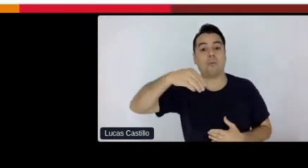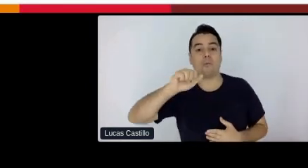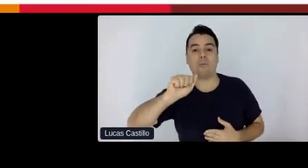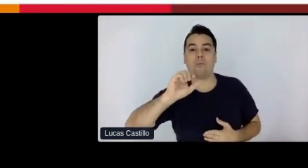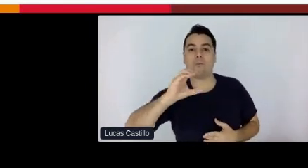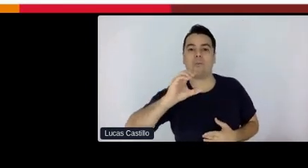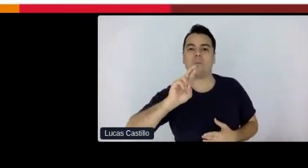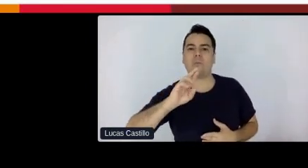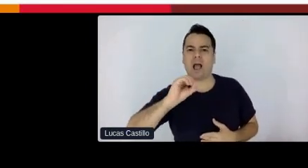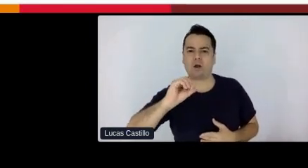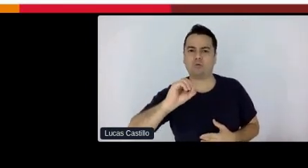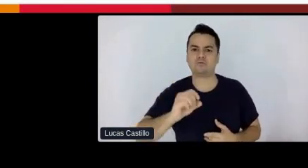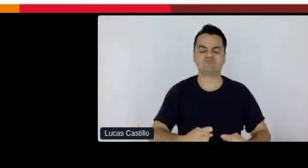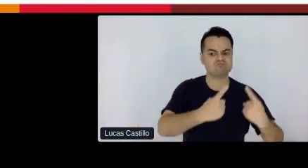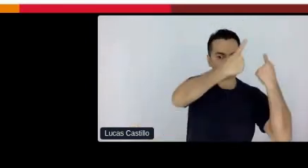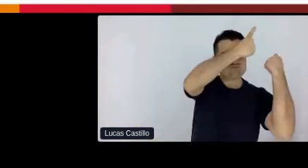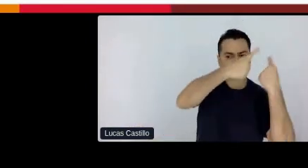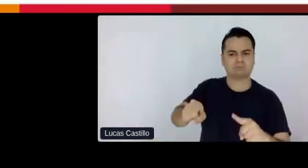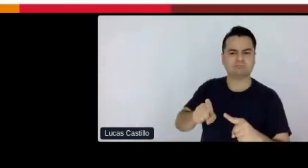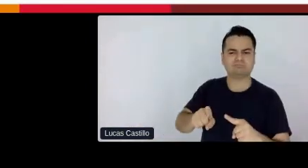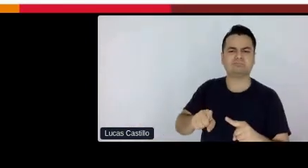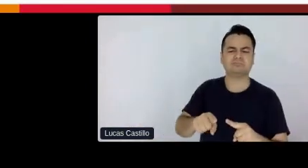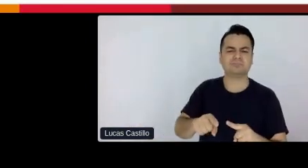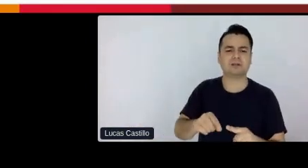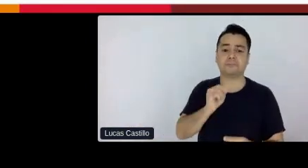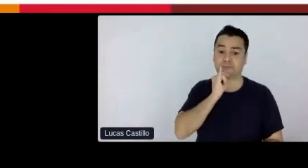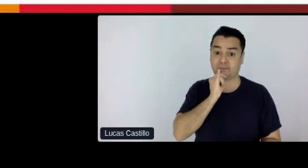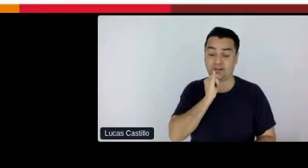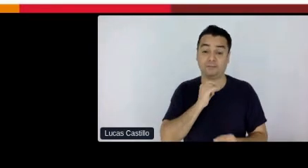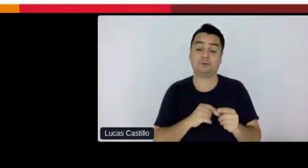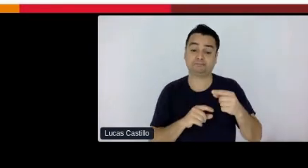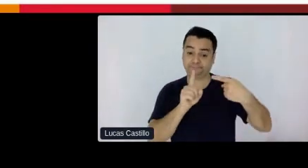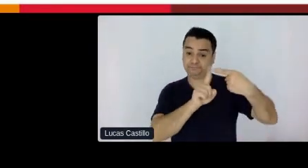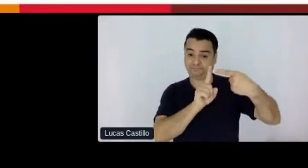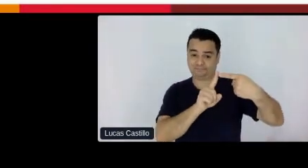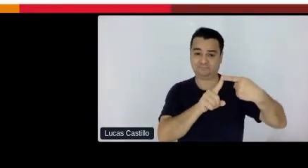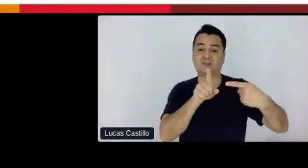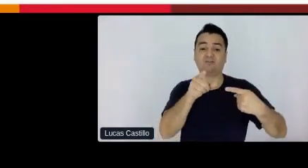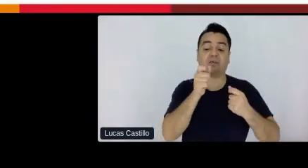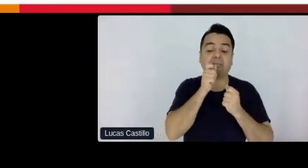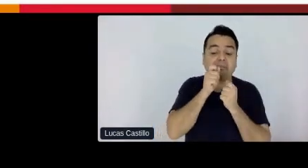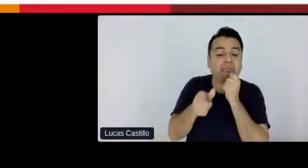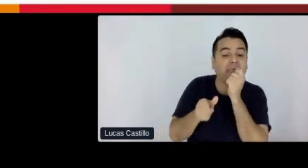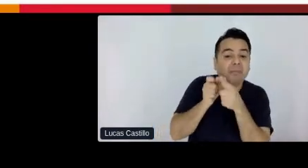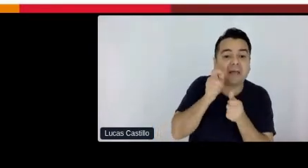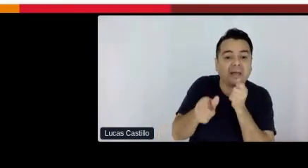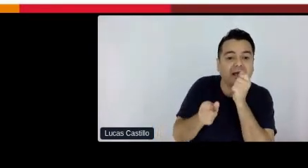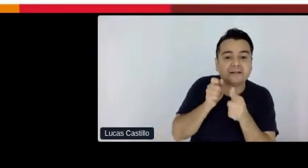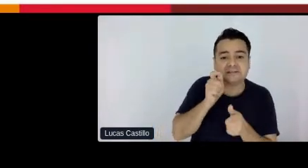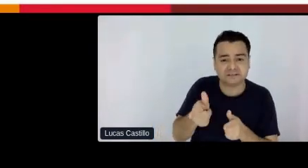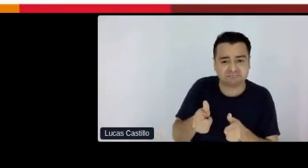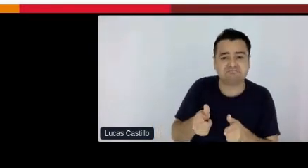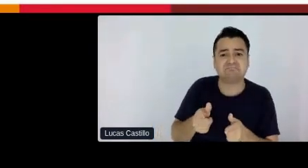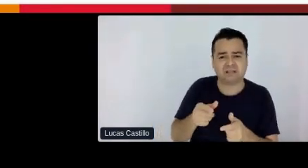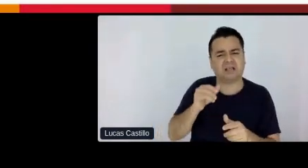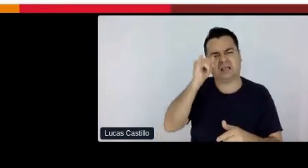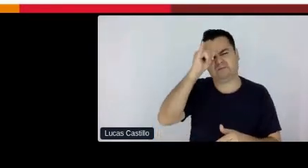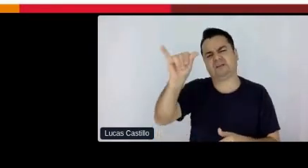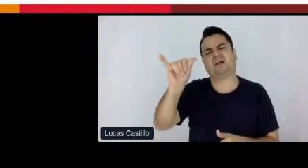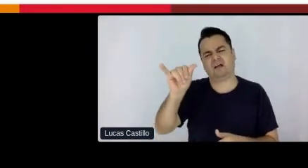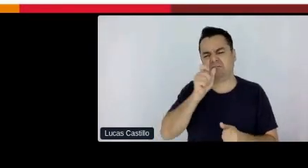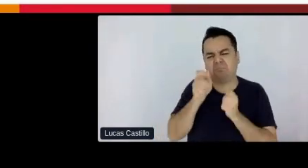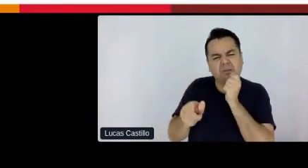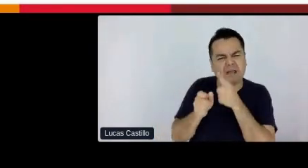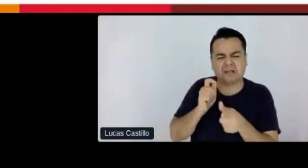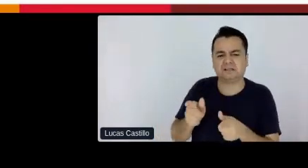pessoas dentro das organizações. Utilizar apelidos, fazer piadas sobre pessoas de grupos minoritários,